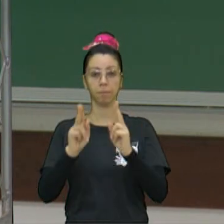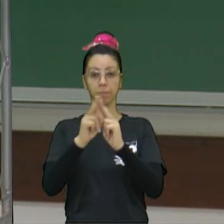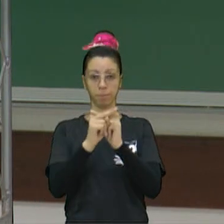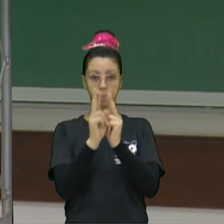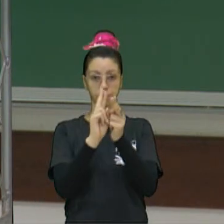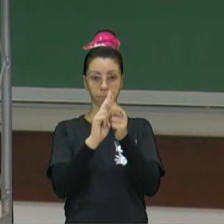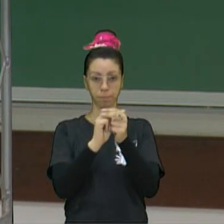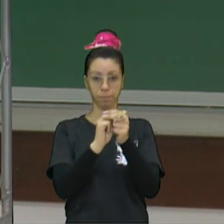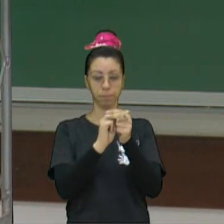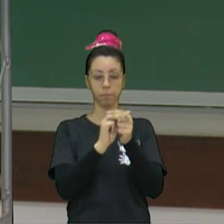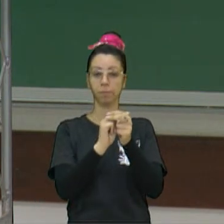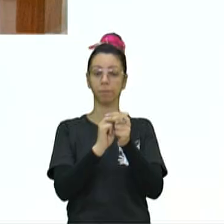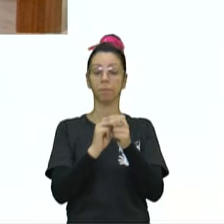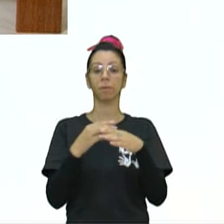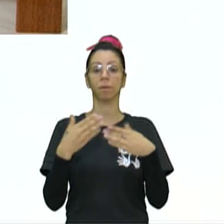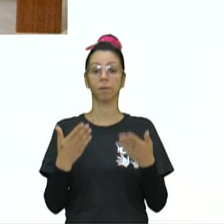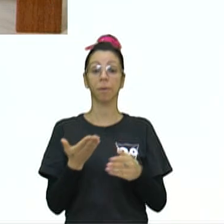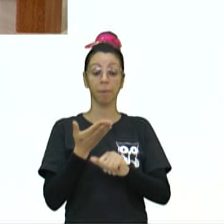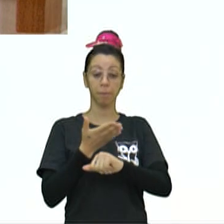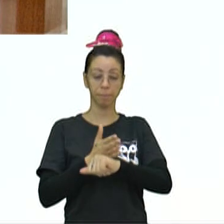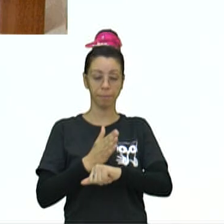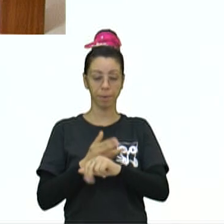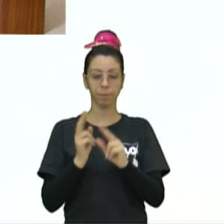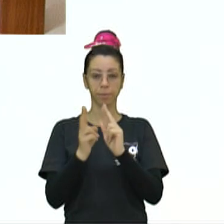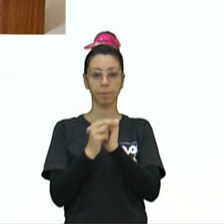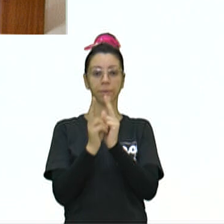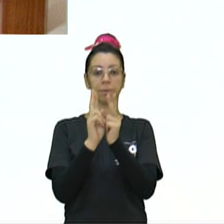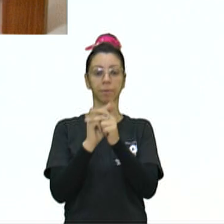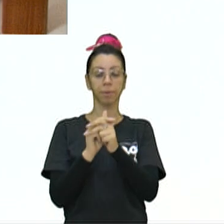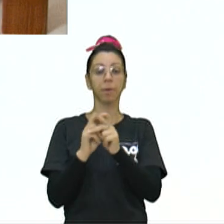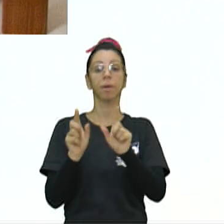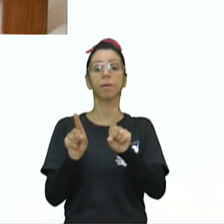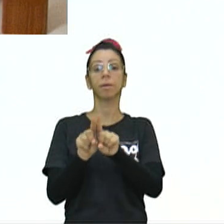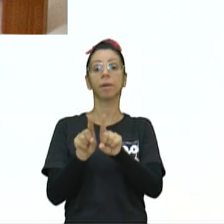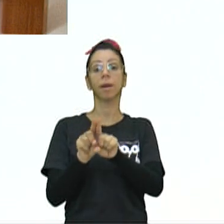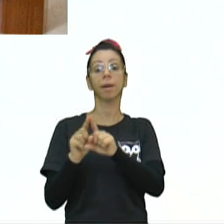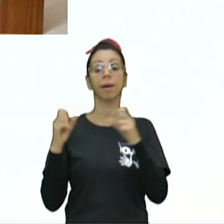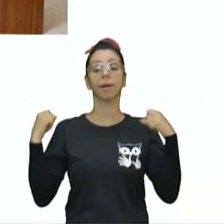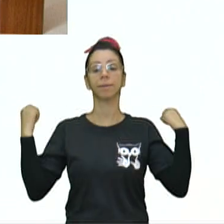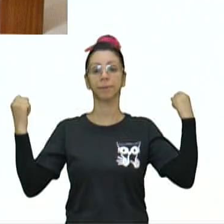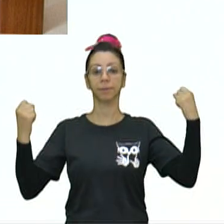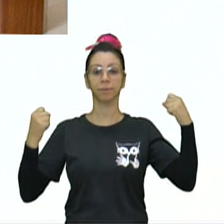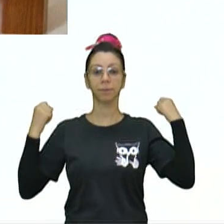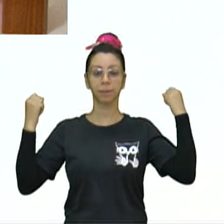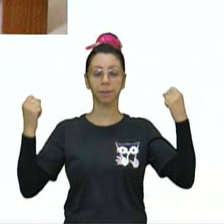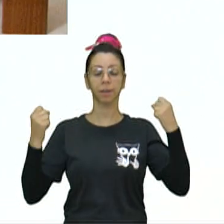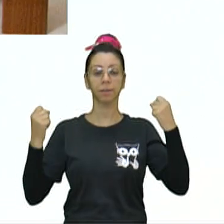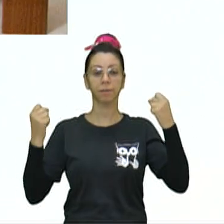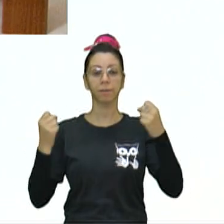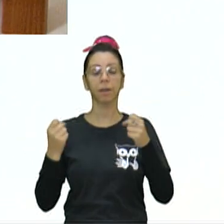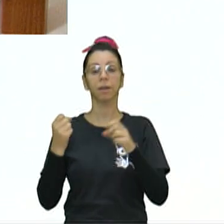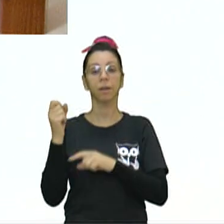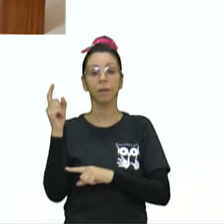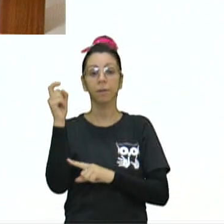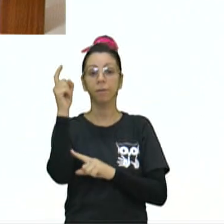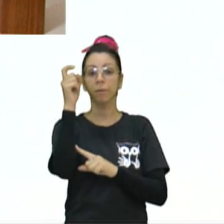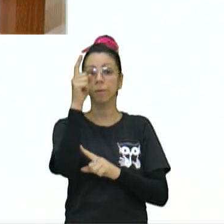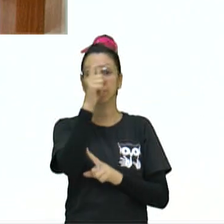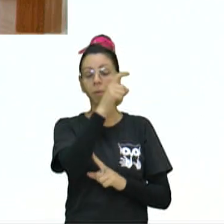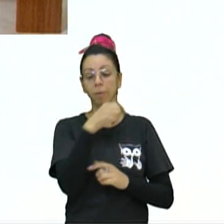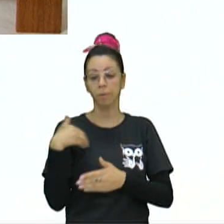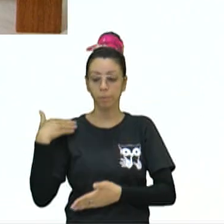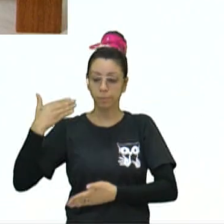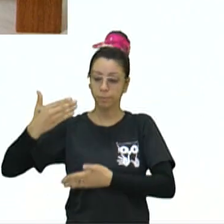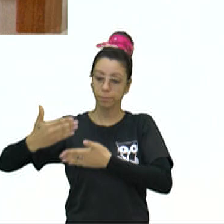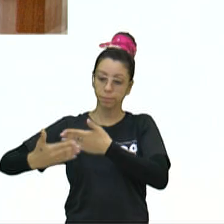Pilates. Conforme a prática do Pilates é realizada, né, os exercícios aumentam de dificuldade, acompanhando sempre o